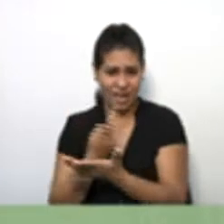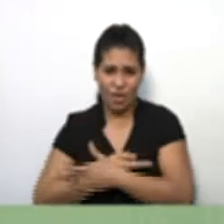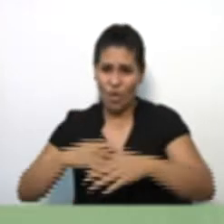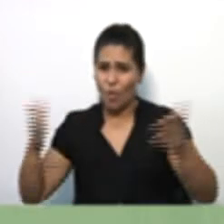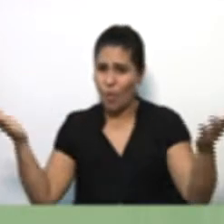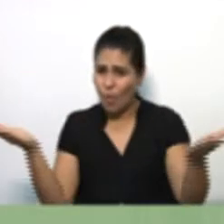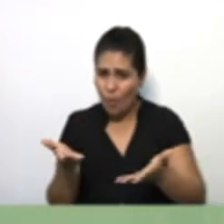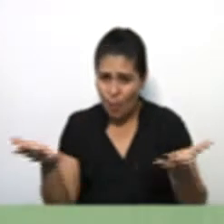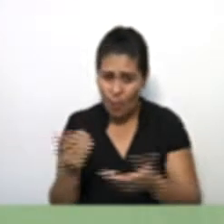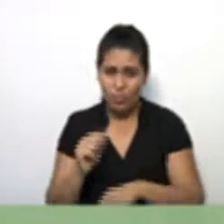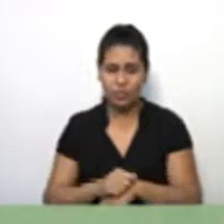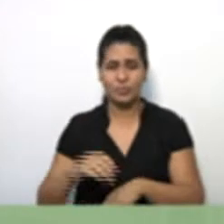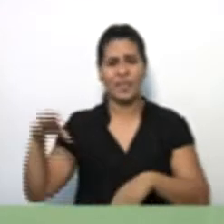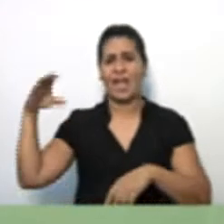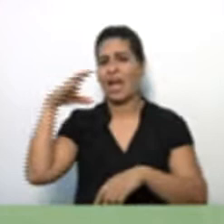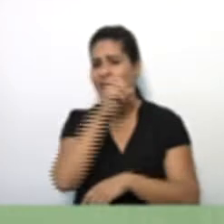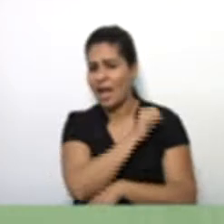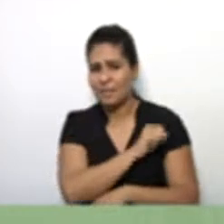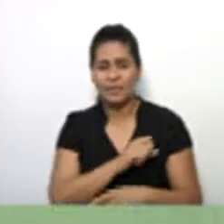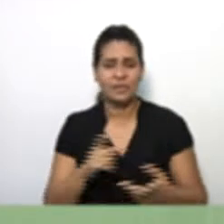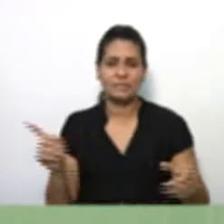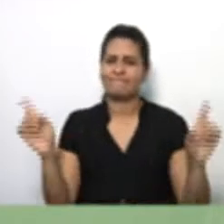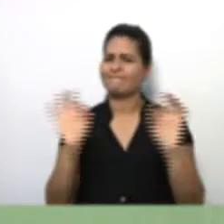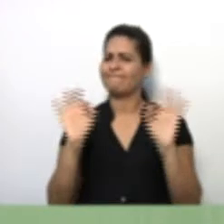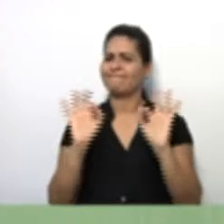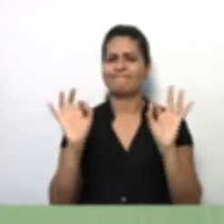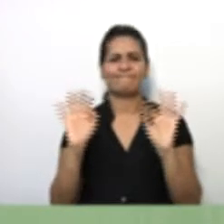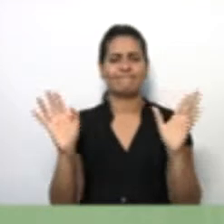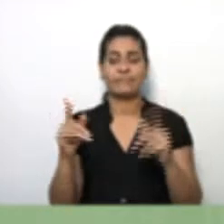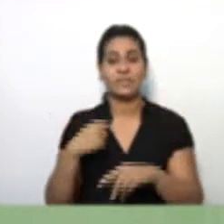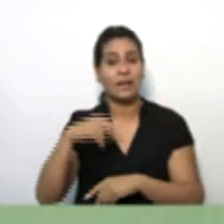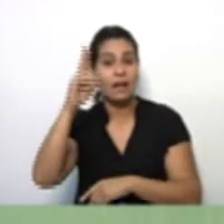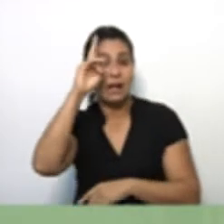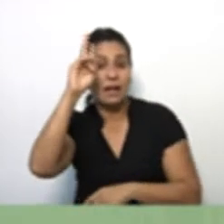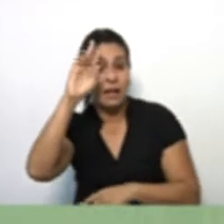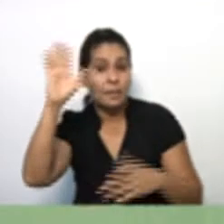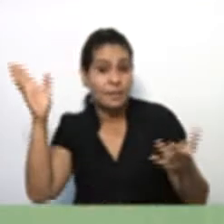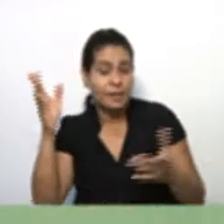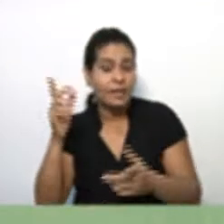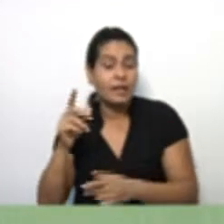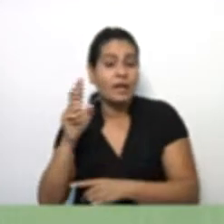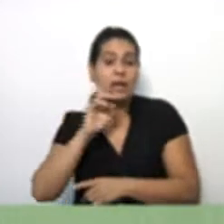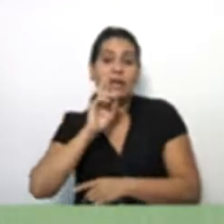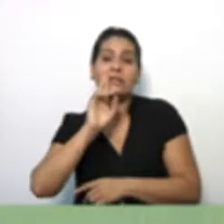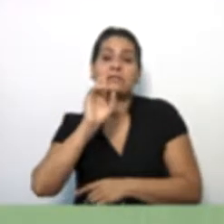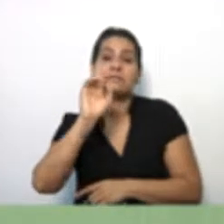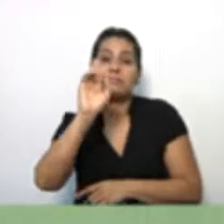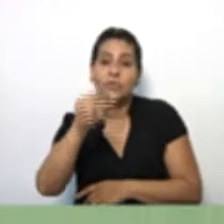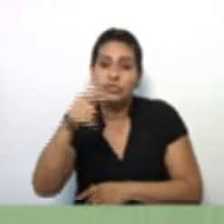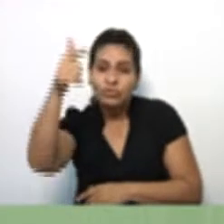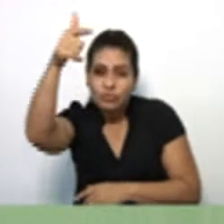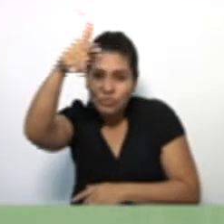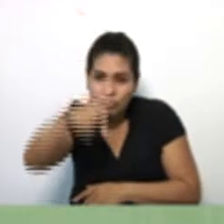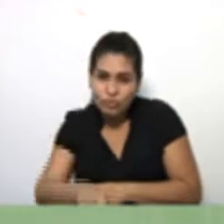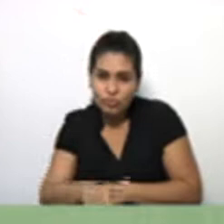não é verdade? Resultado imediato, não, não é nada disso. Lembre-se bem, ó. O resultado, eu vou grifar mais,